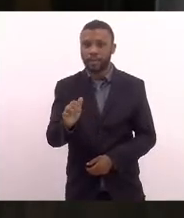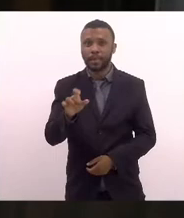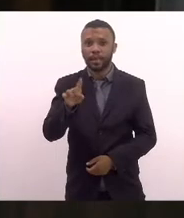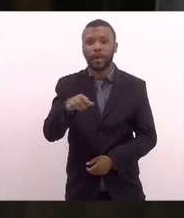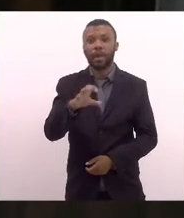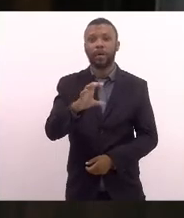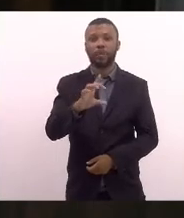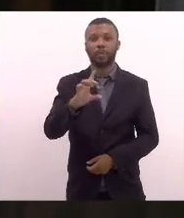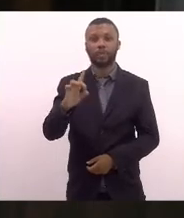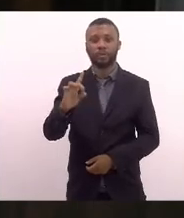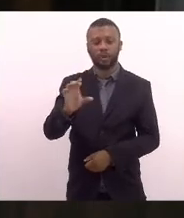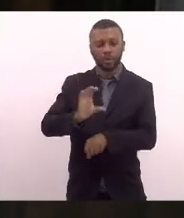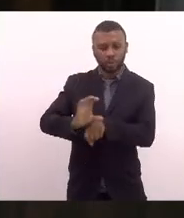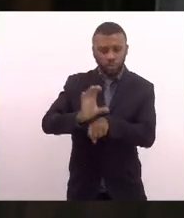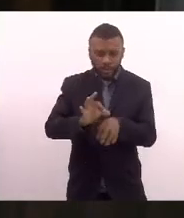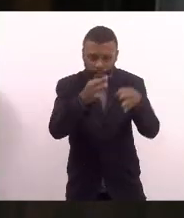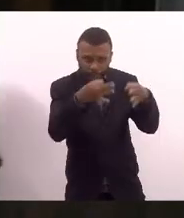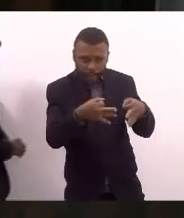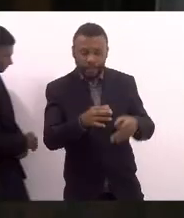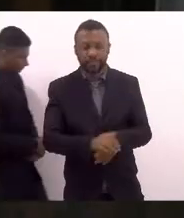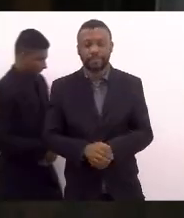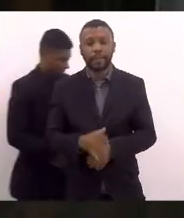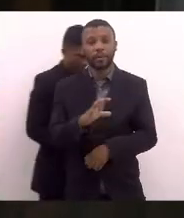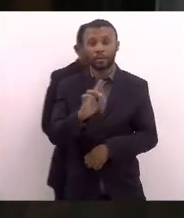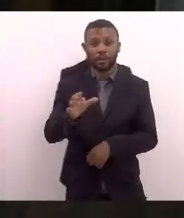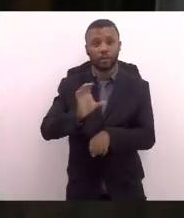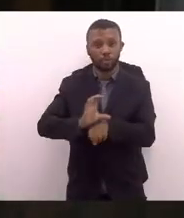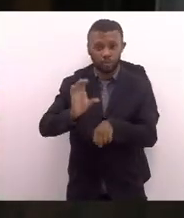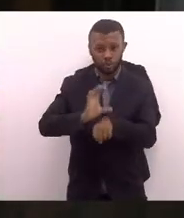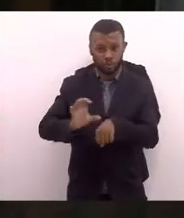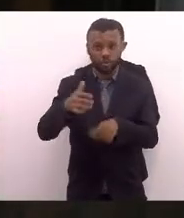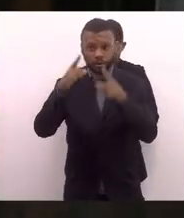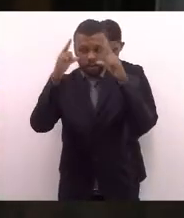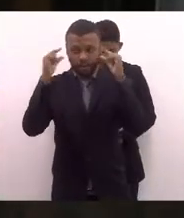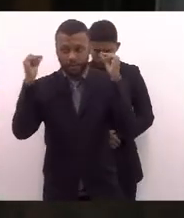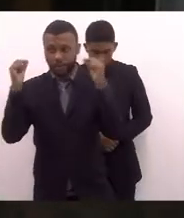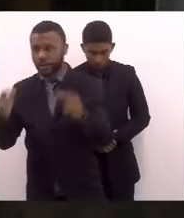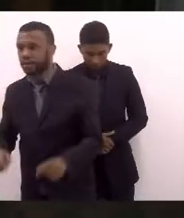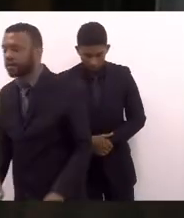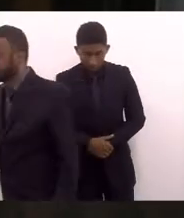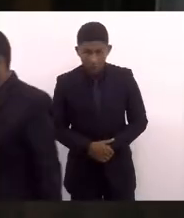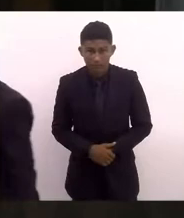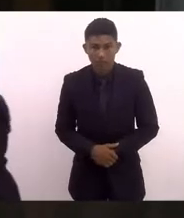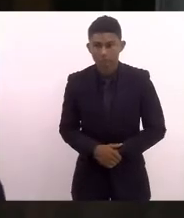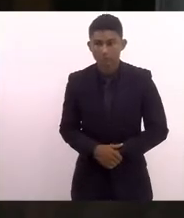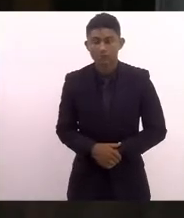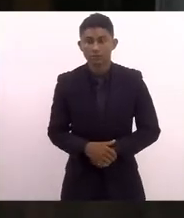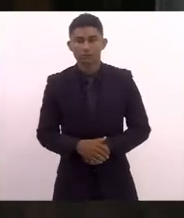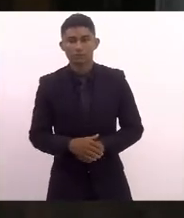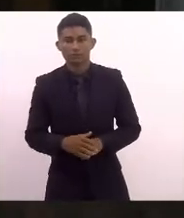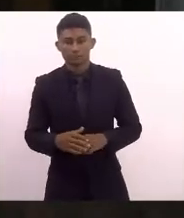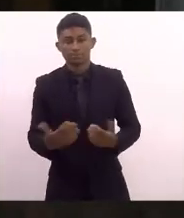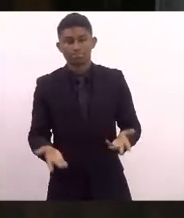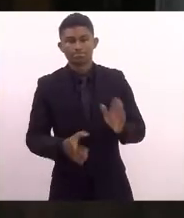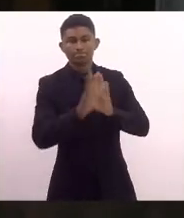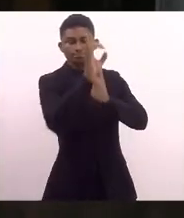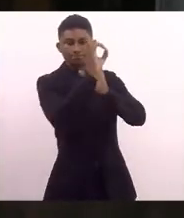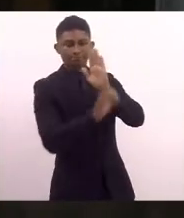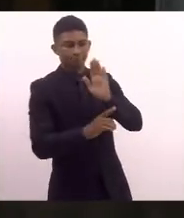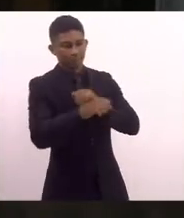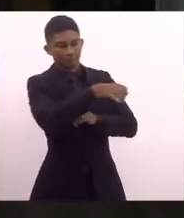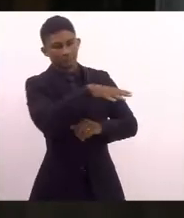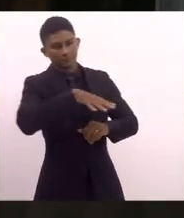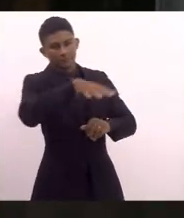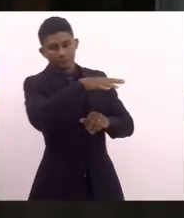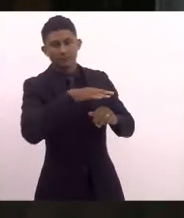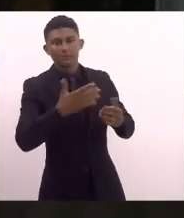coordenadora do curso, tá certo? Coordenadora do curso de enfermagem, diretora do Departamento de Atenção Primária